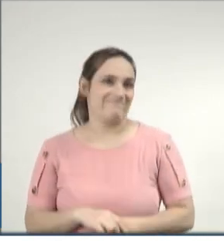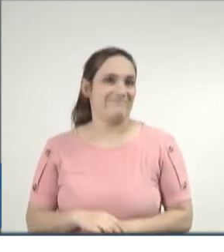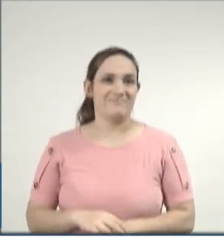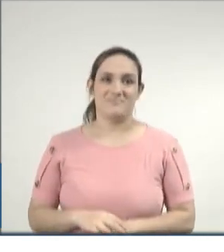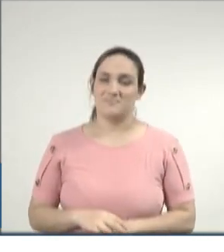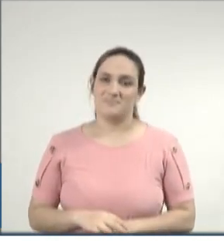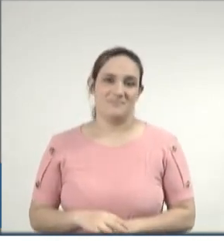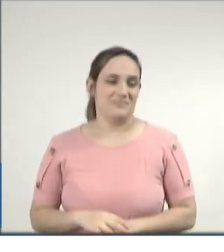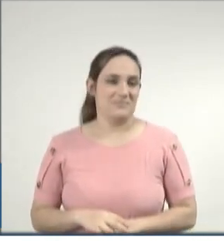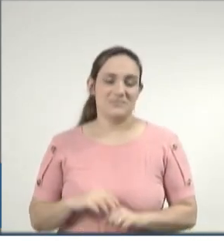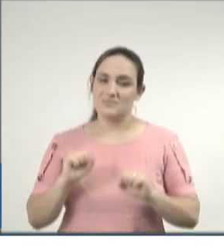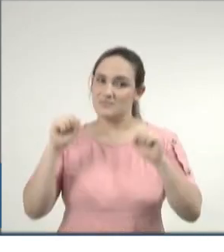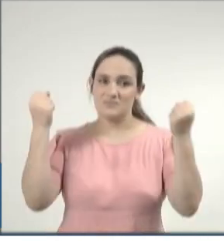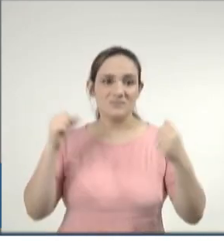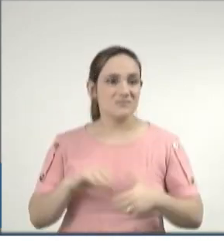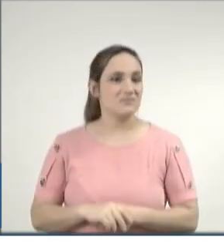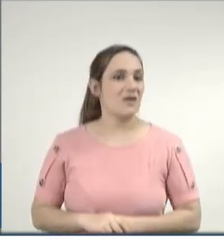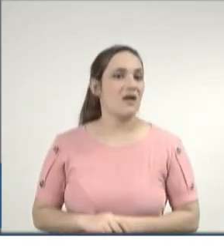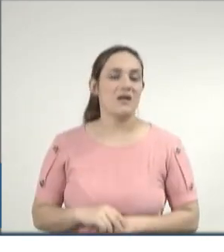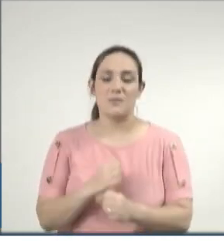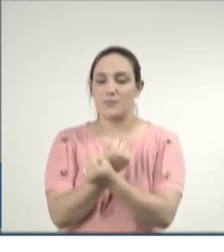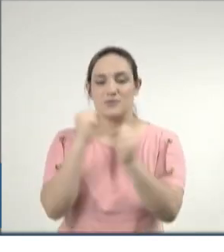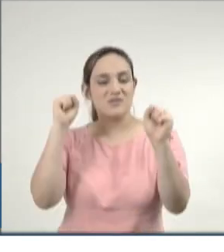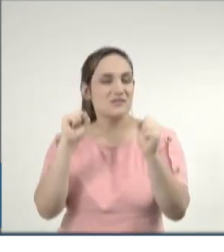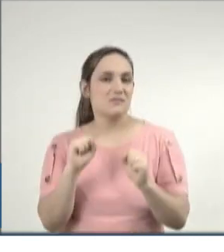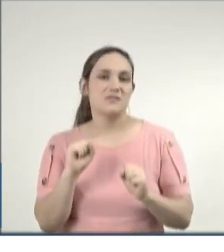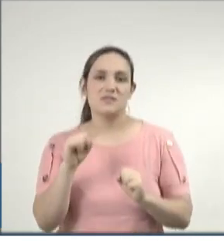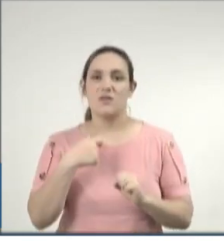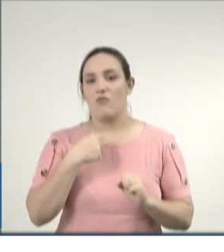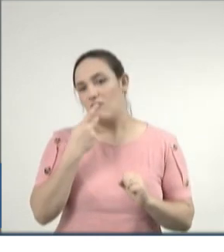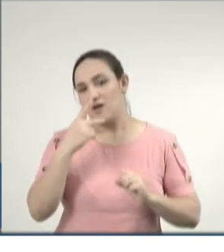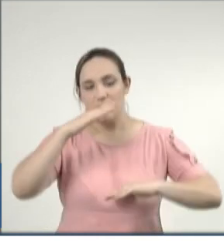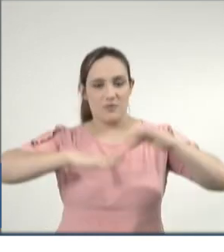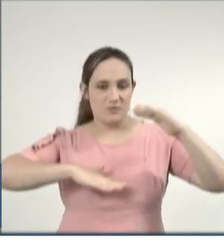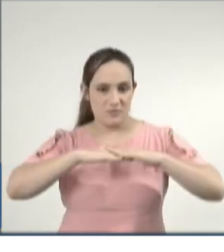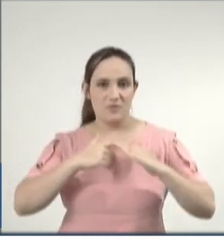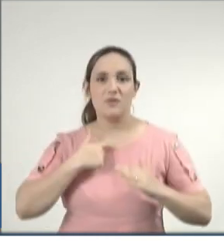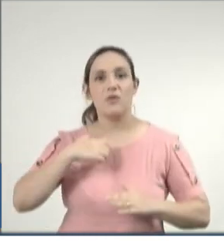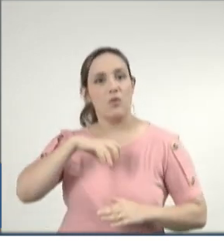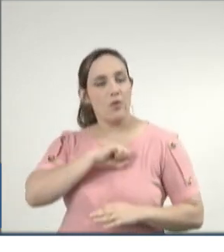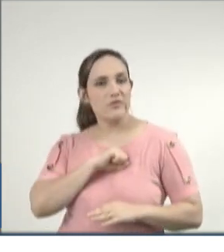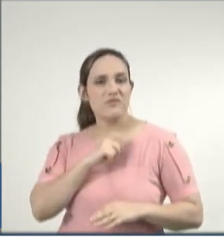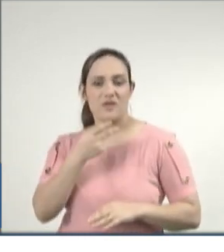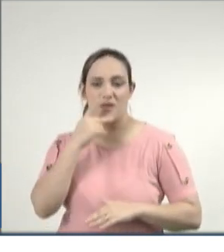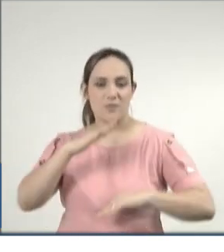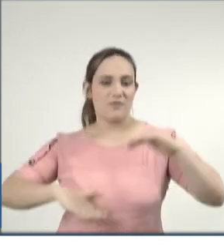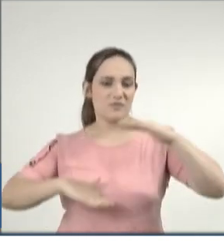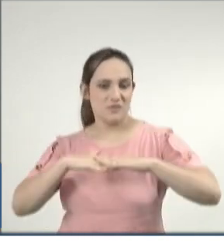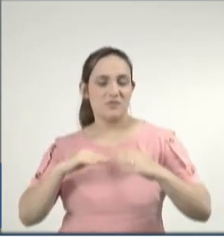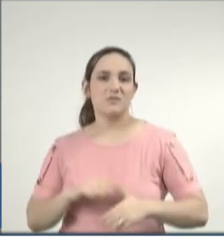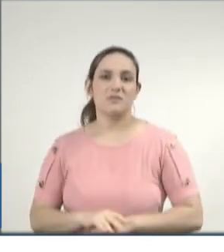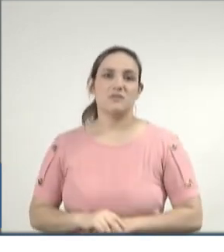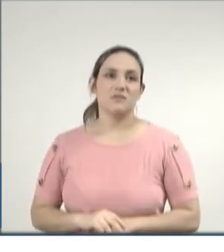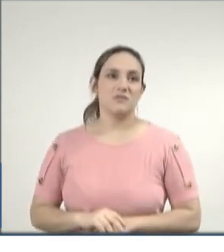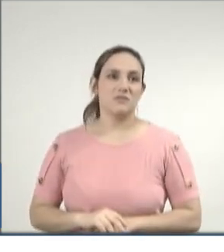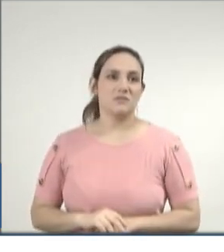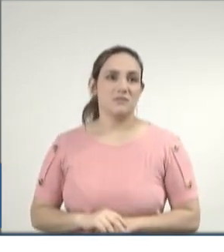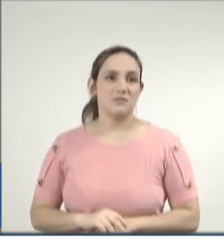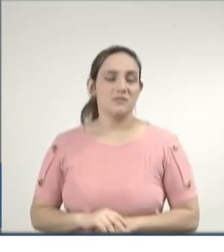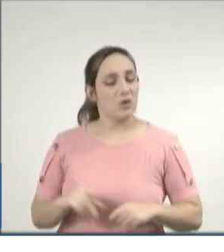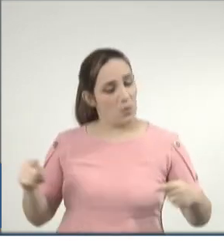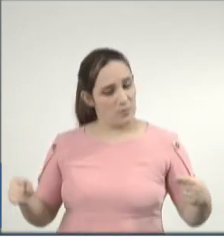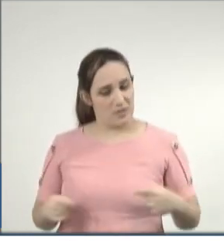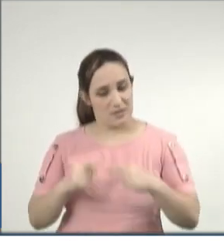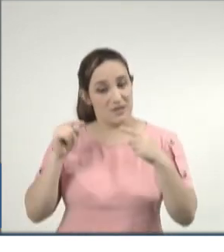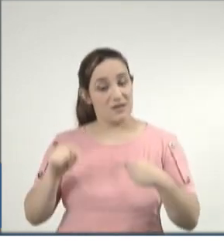Não tem como. A gente pode falar de profissões aqui, eu gosto muito de falar de uma profissão que tem tudo a ver com isso